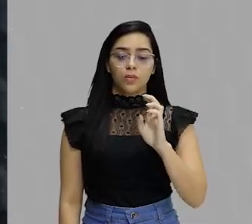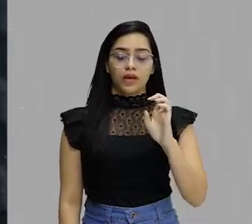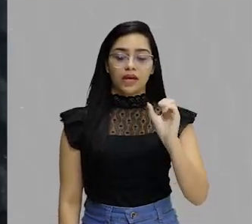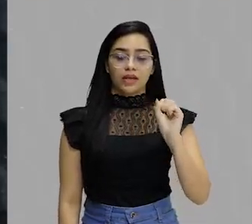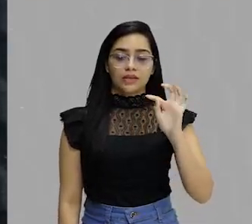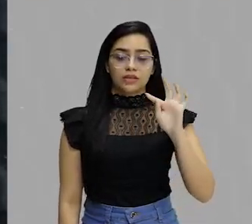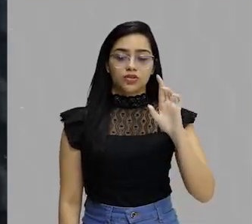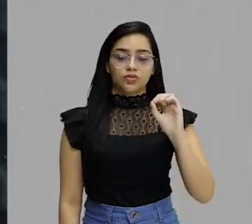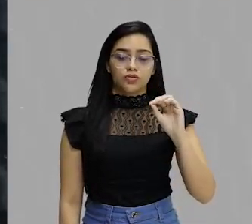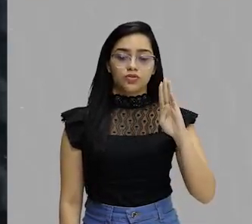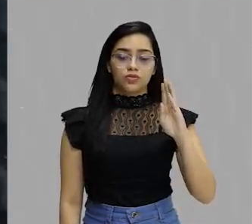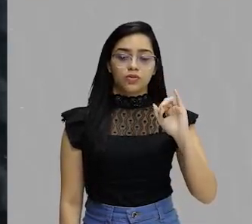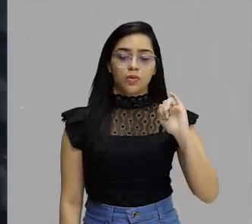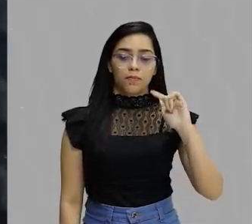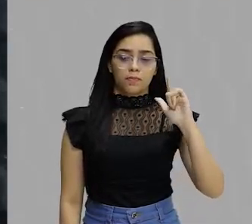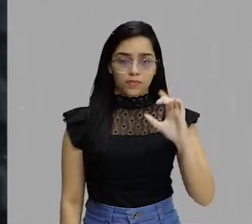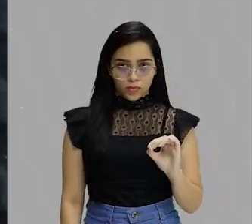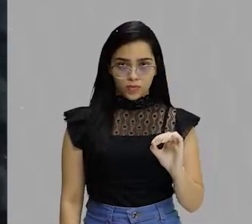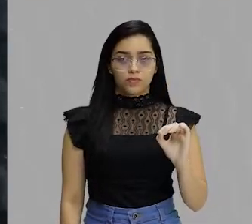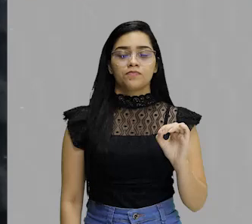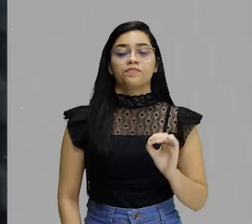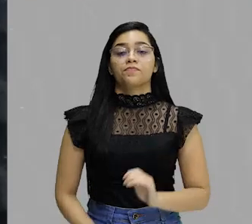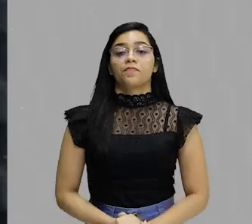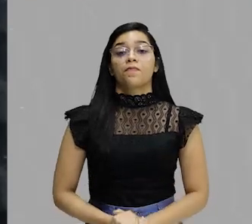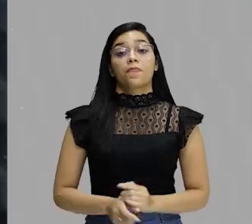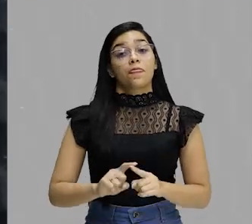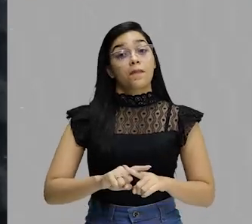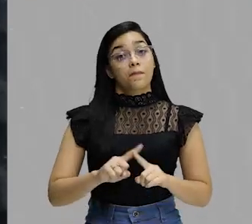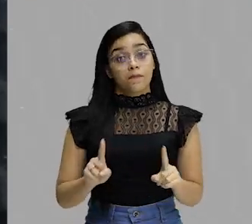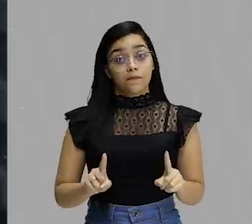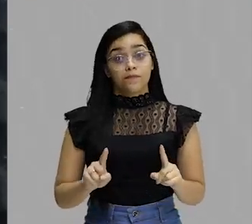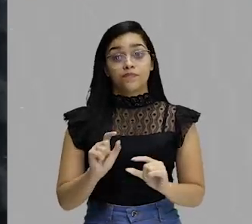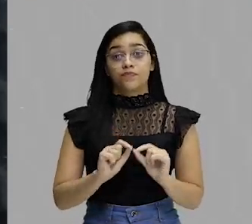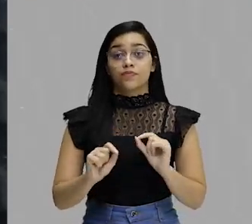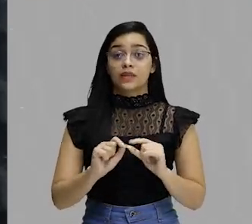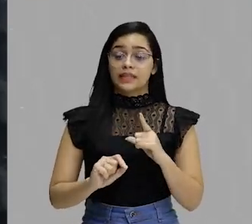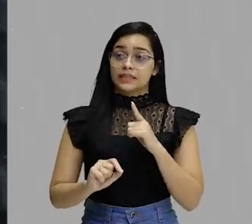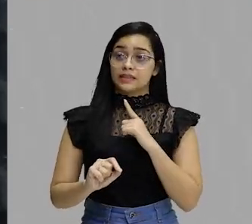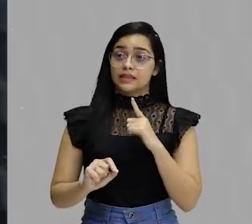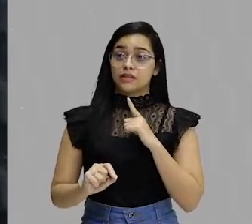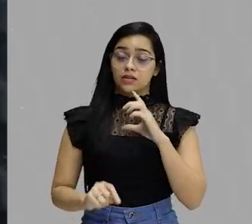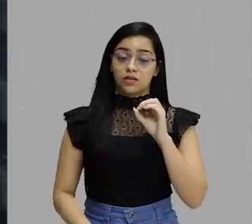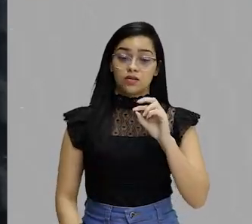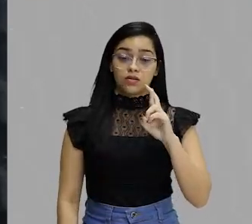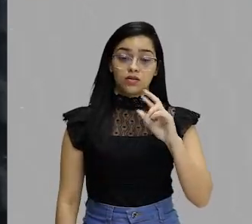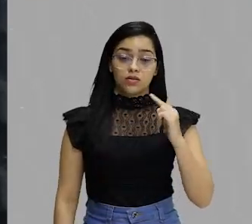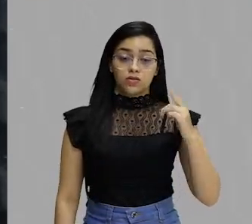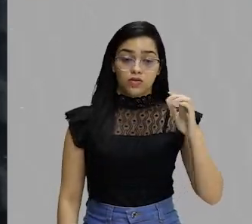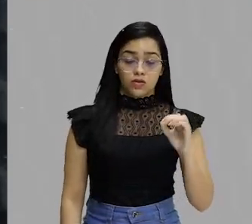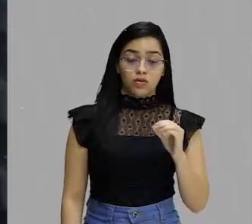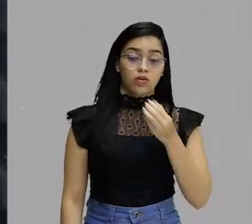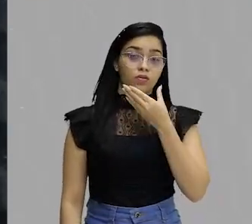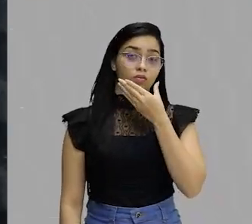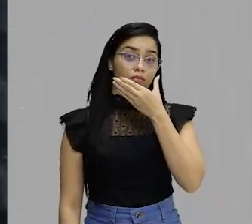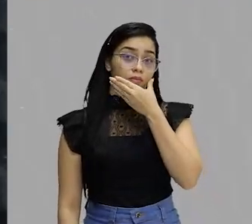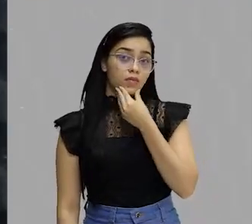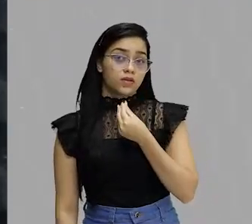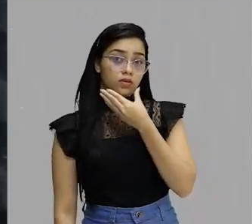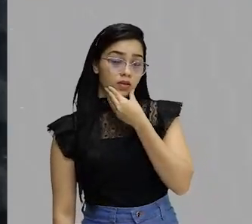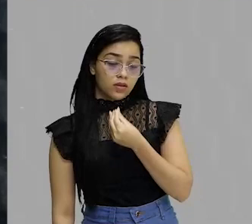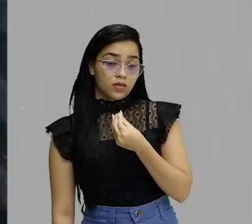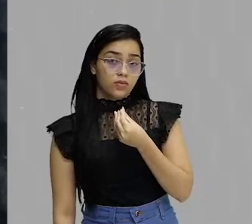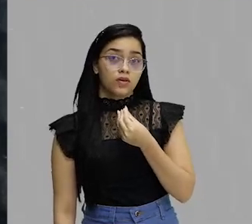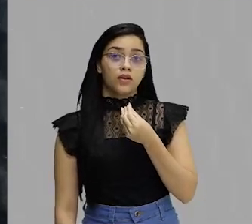estróbilo, certo? Estróbilo. Só que eu tenho o órgão reprodutor masculino e o